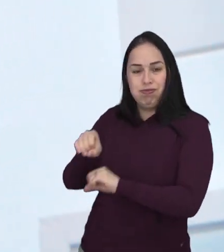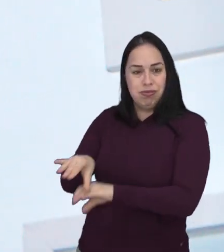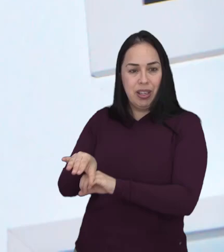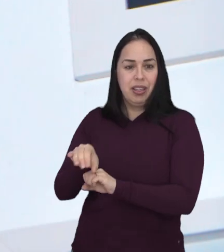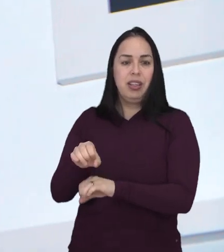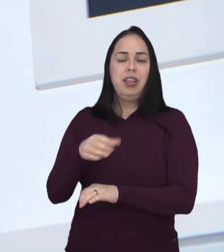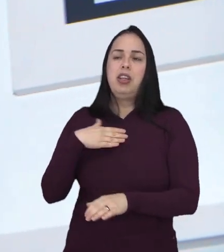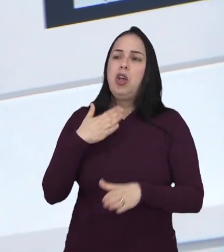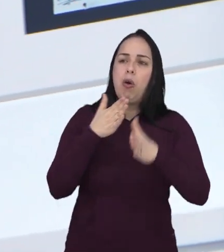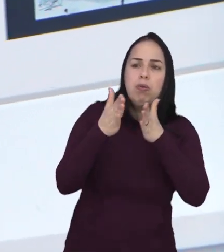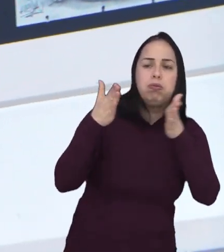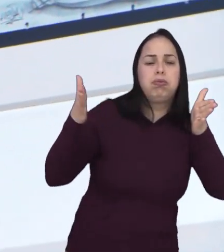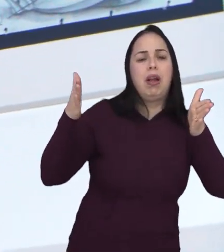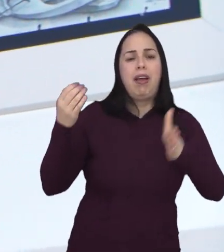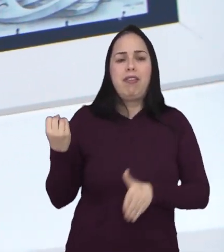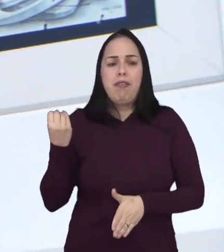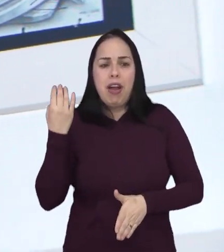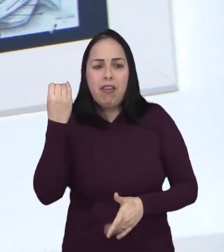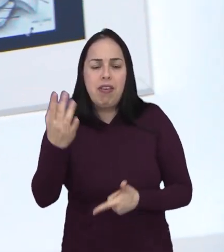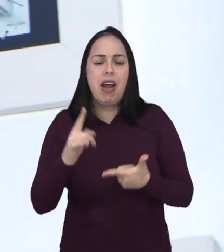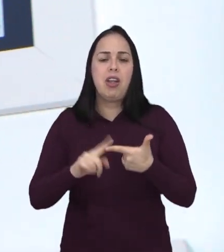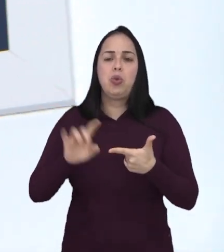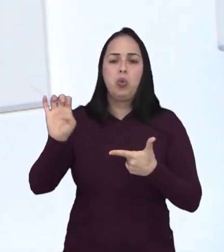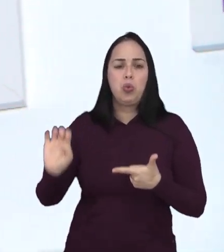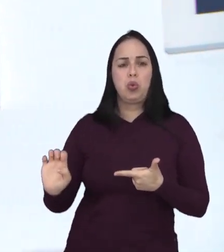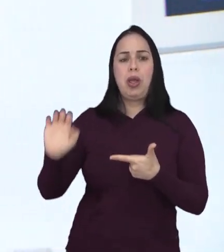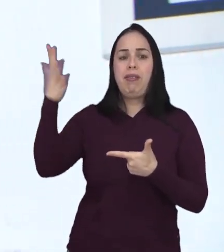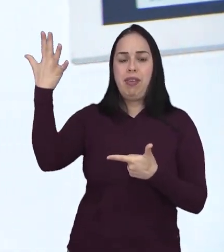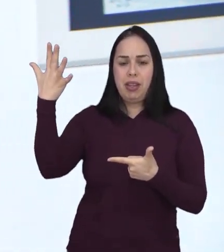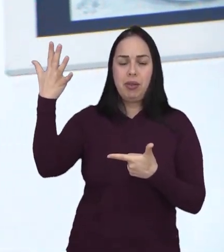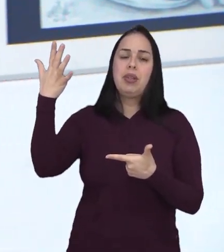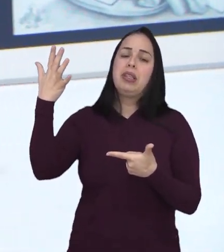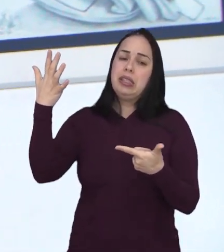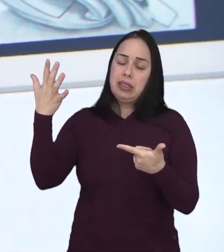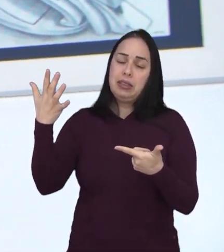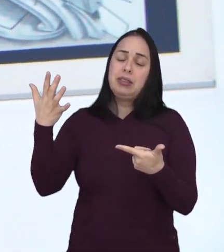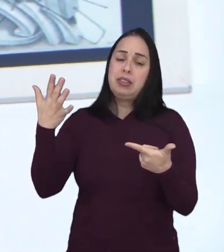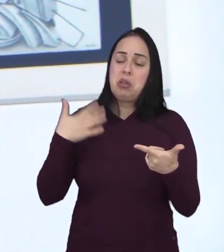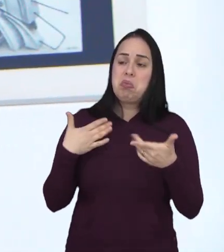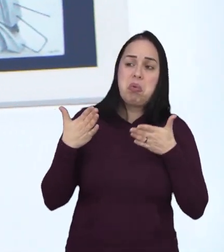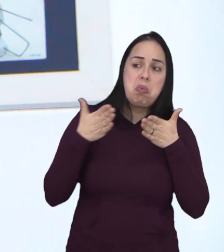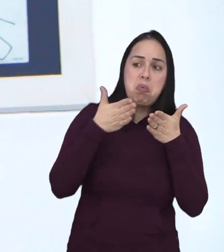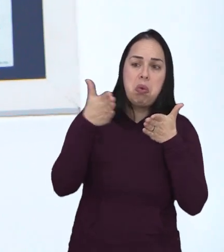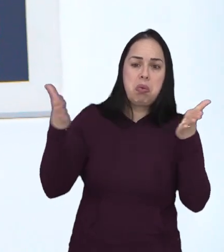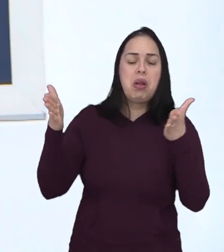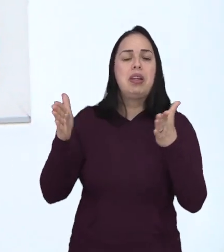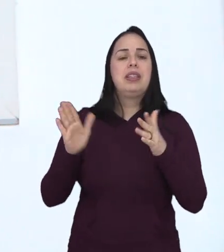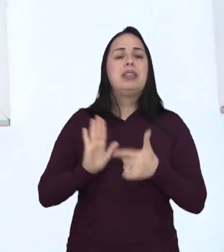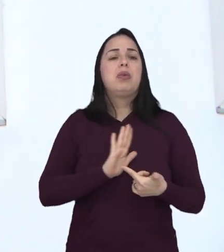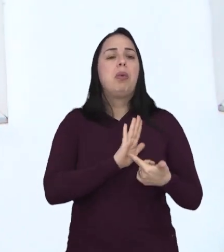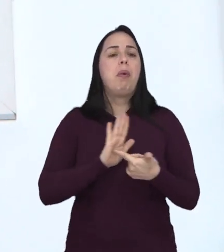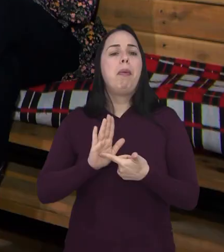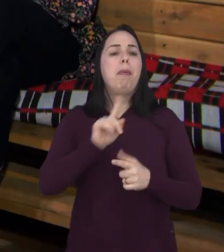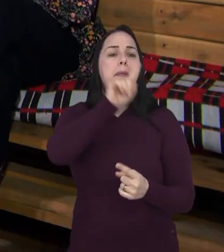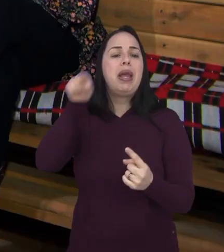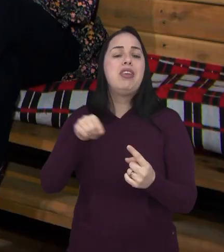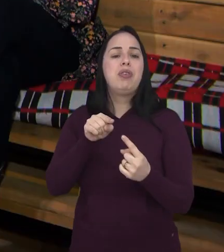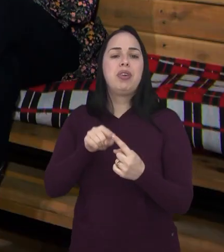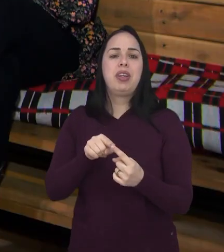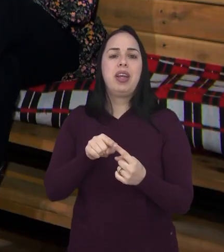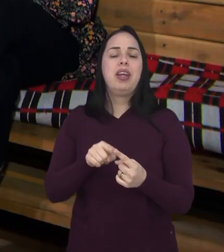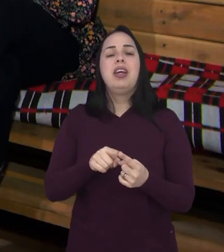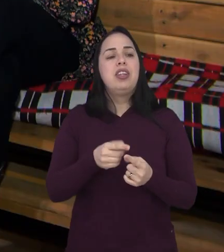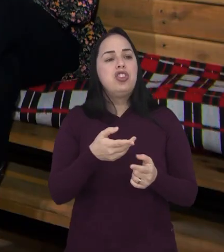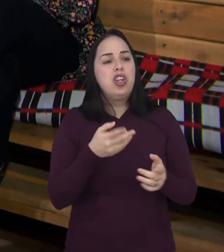eu ia viajar, dos eventos que eu participava. Então, com a intenção de ir trazendo mais